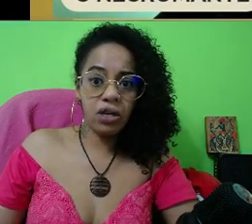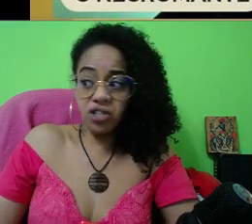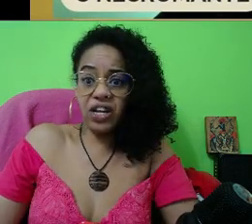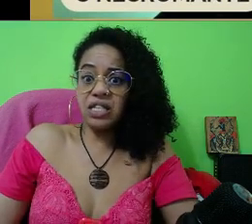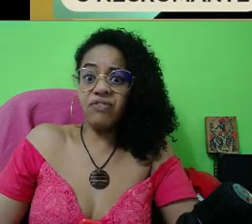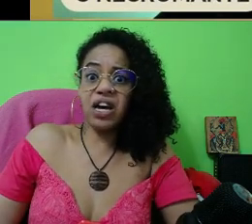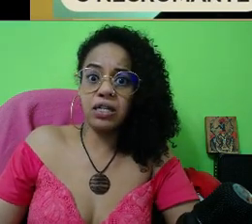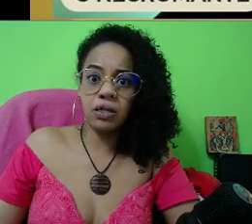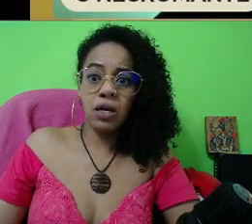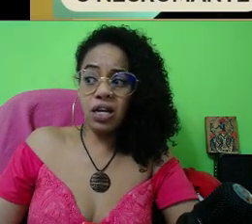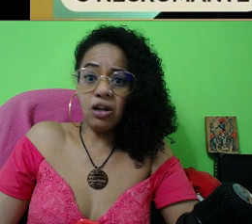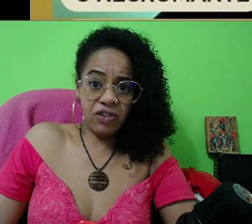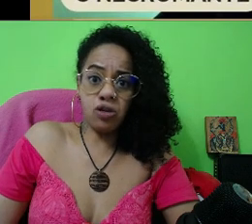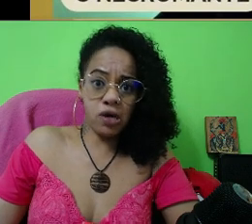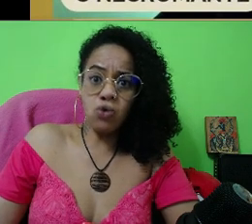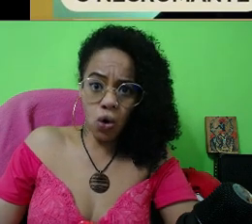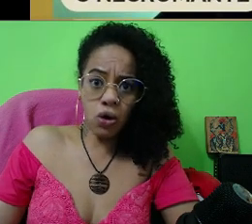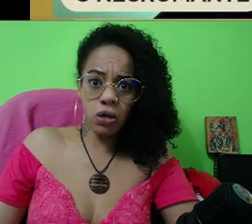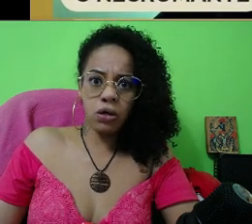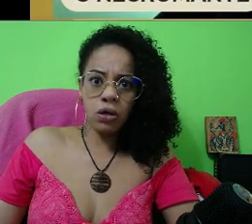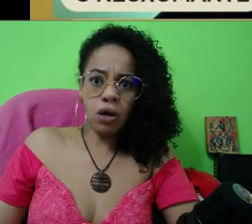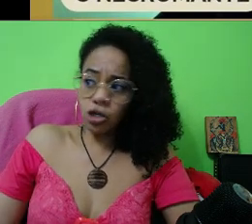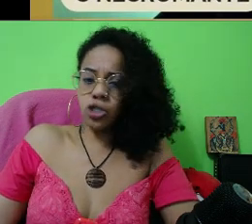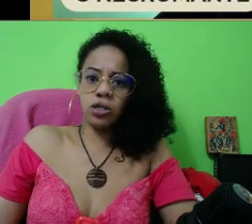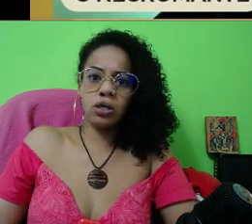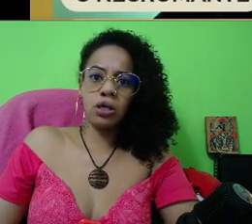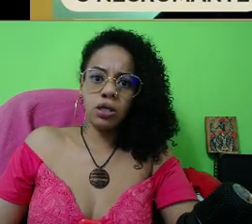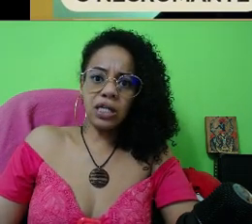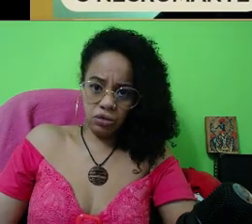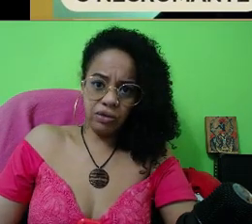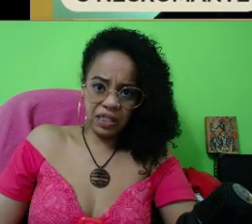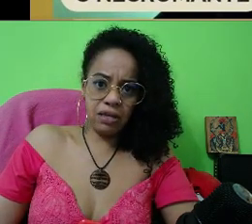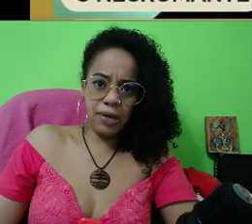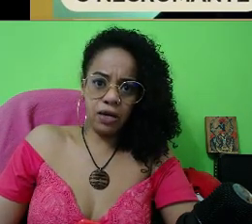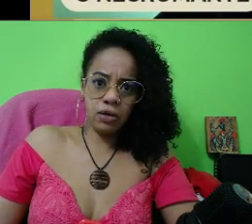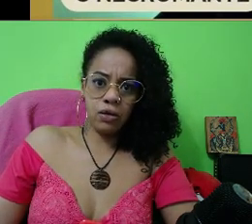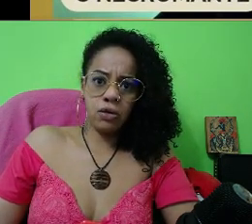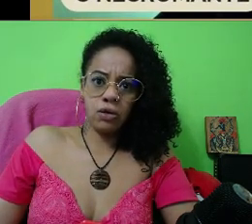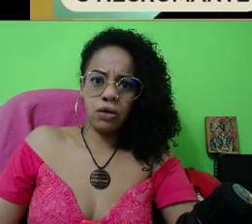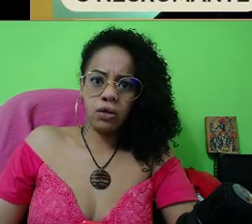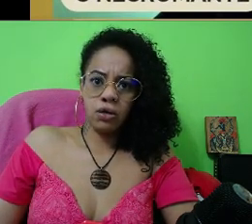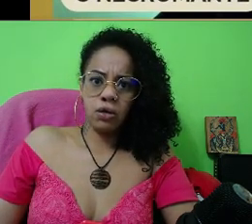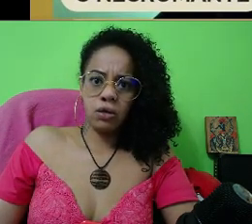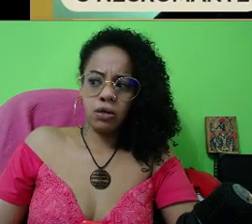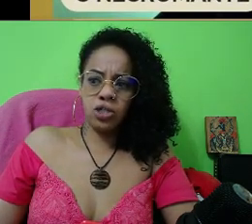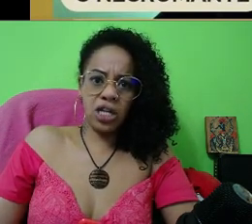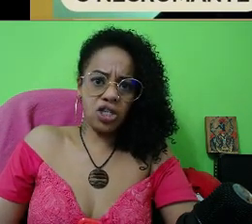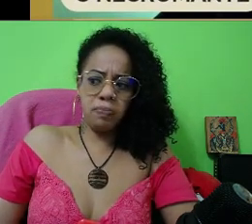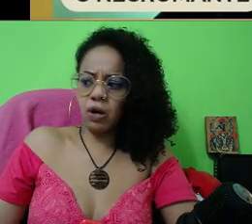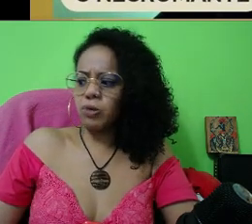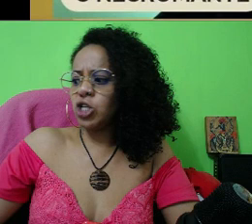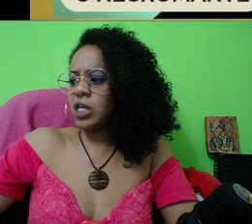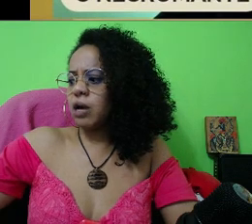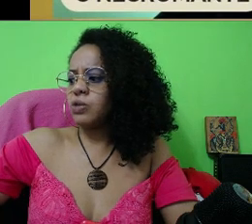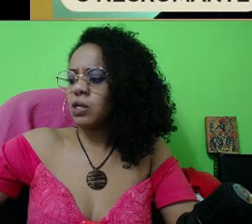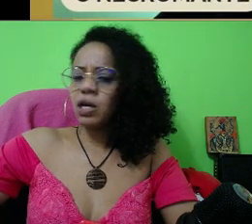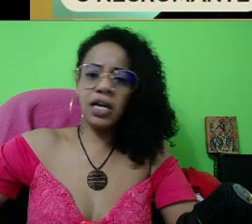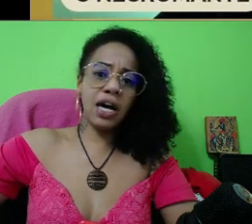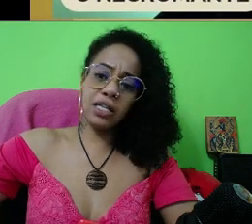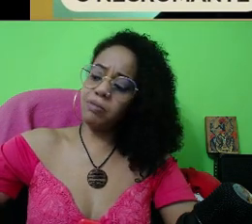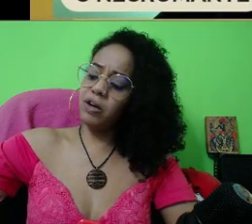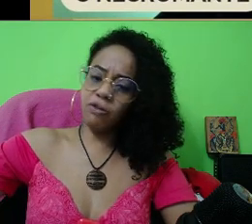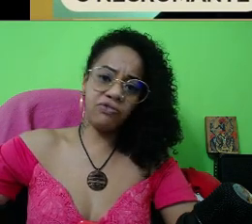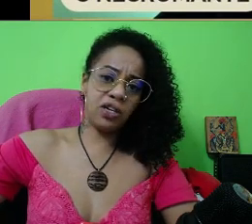Que diferença faz então vai tomar no cu Oxe vocês não são assim também Gente pelo amor de Deus